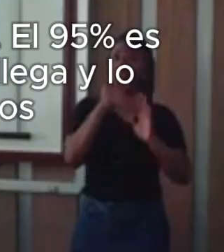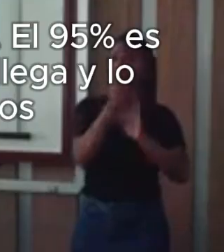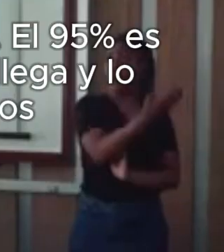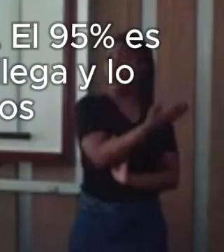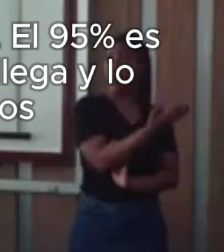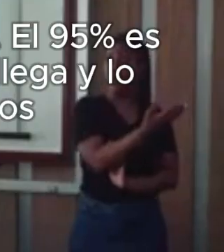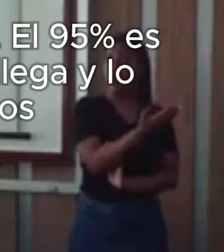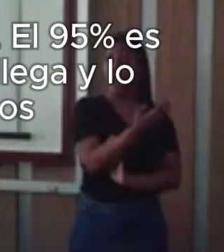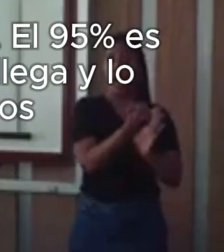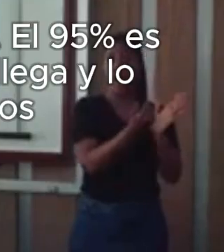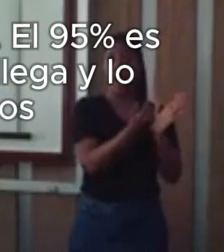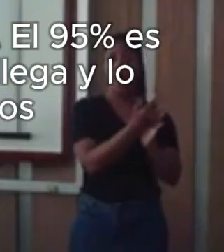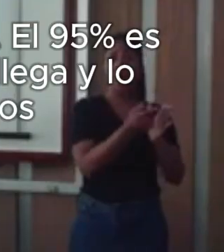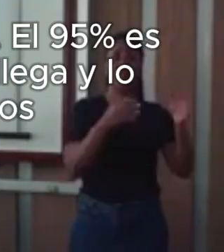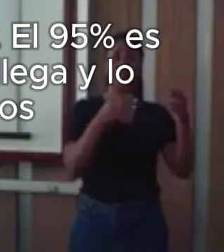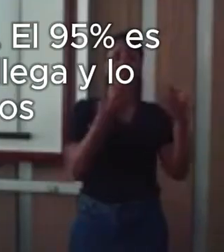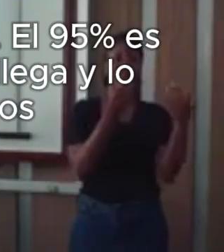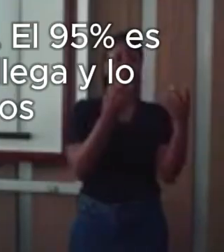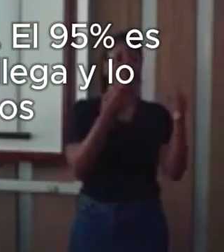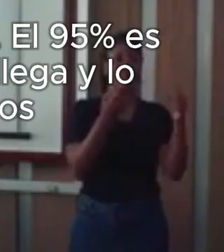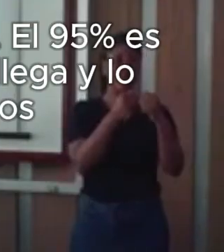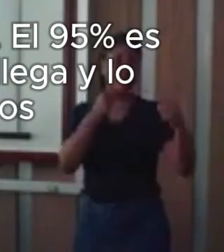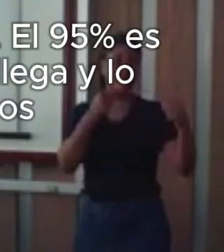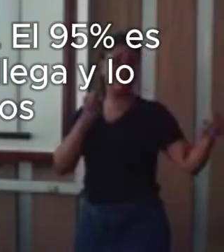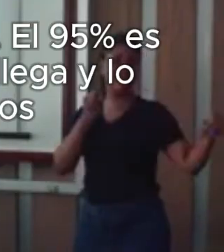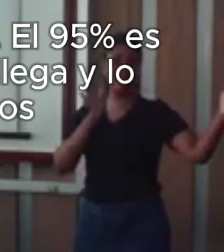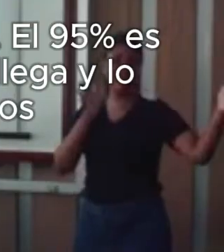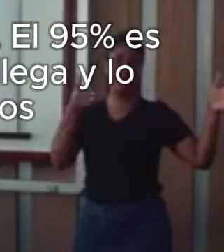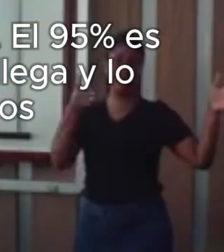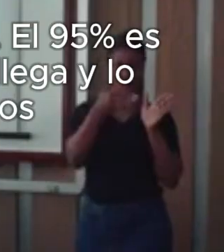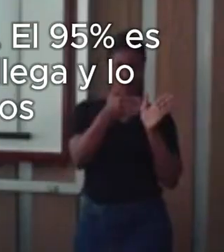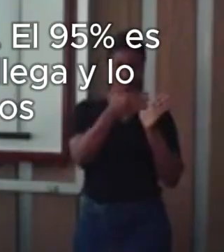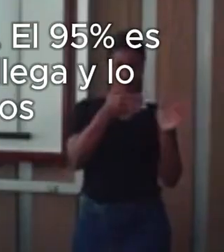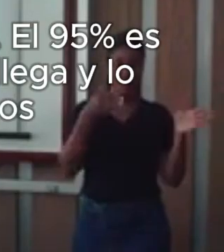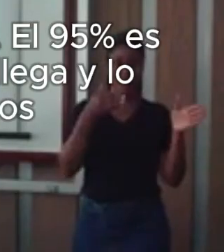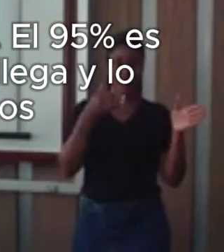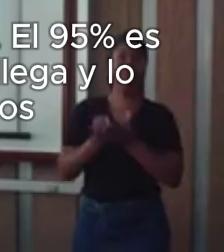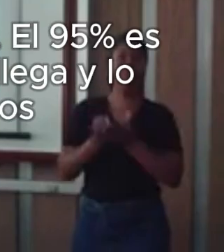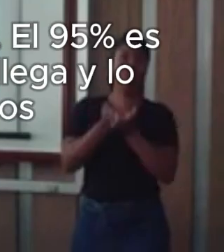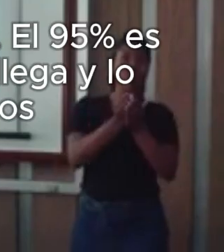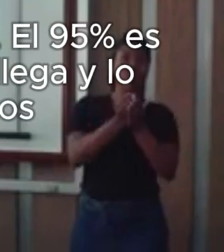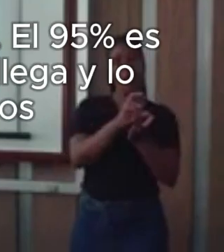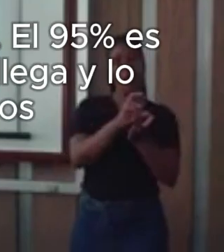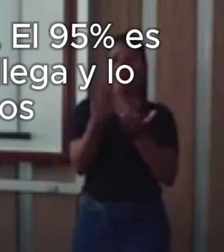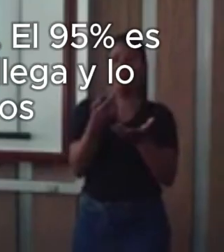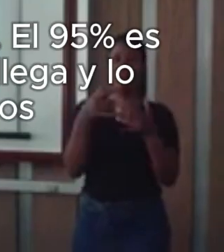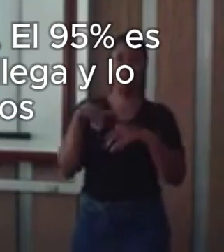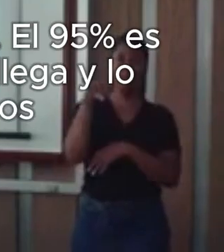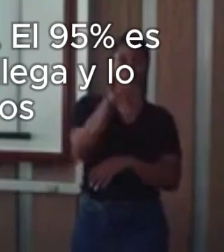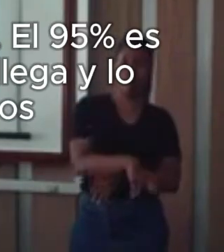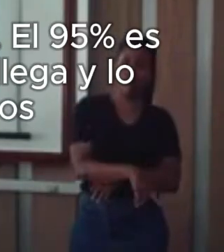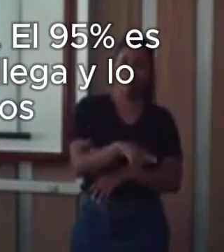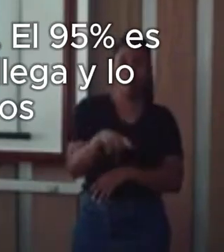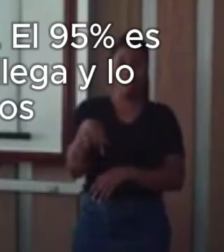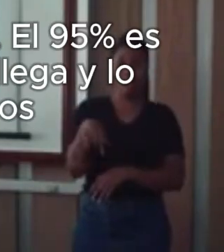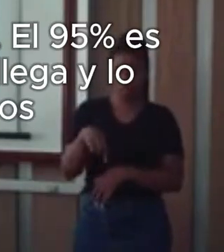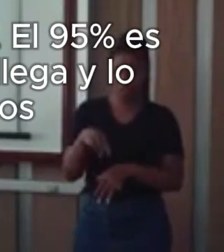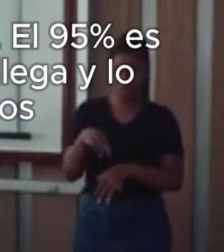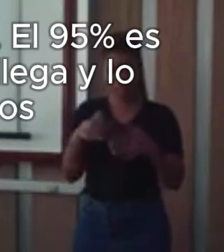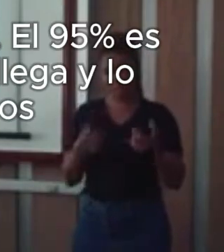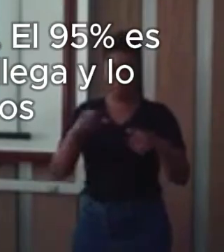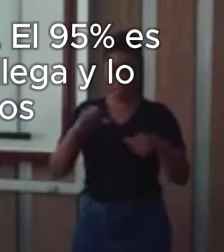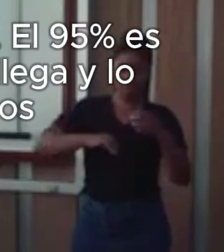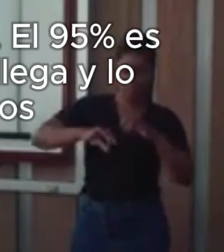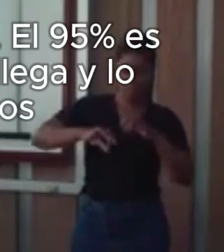o container lá com um ingrediente ativo, chega aqui, você mistura, dilui, bota um amidozinho, faz o